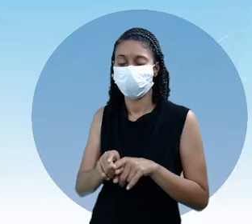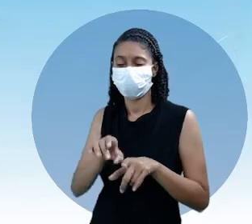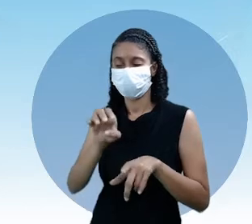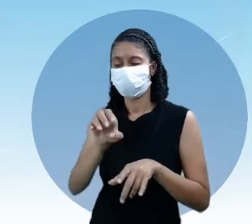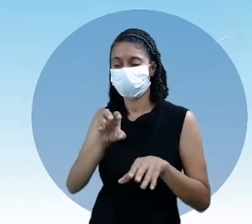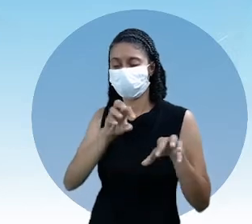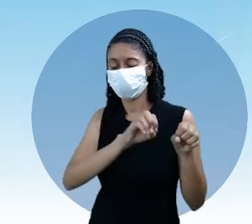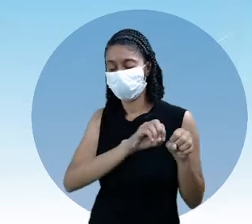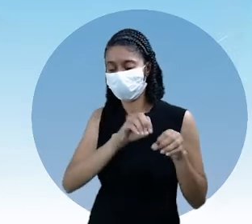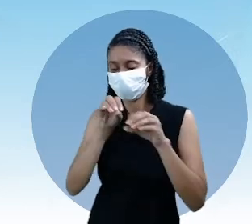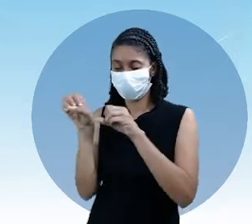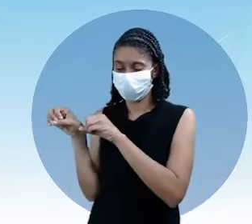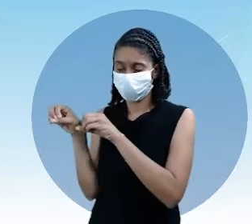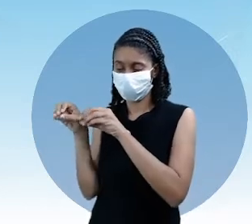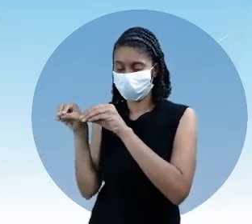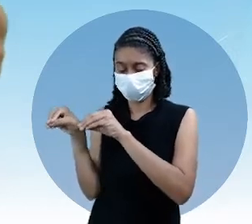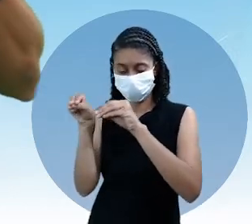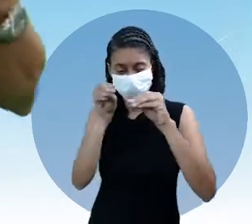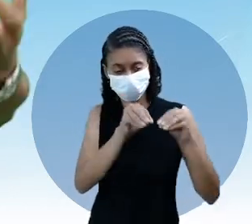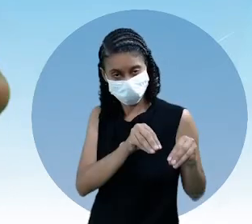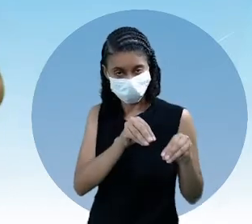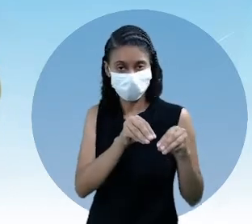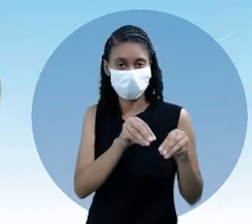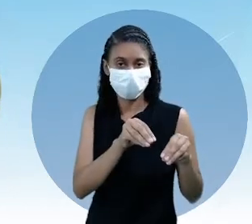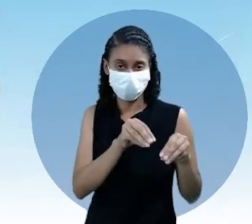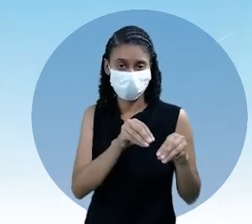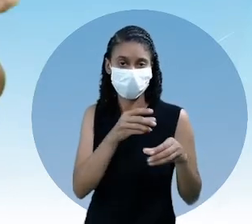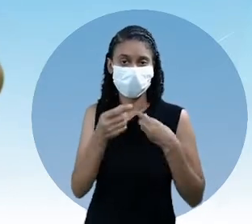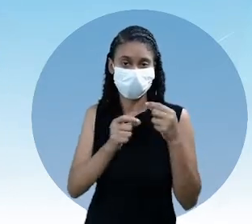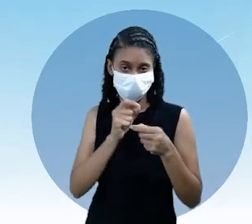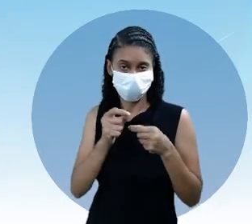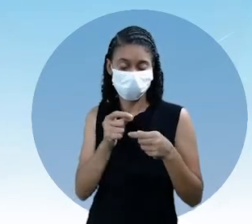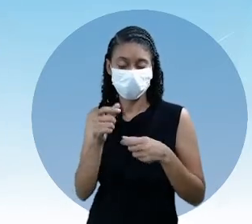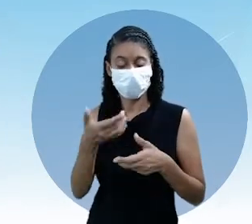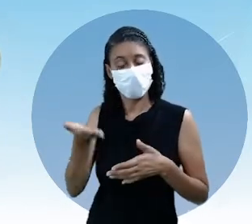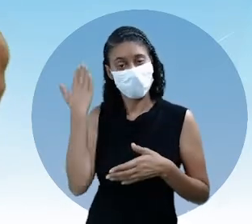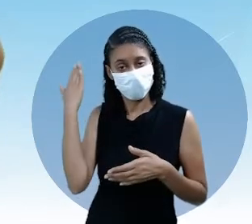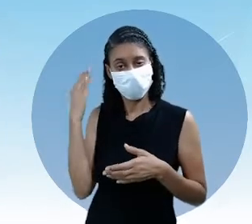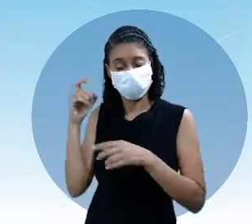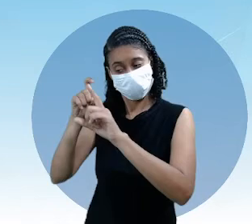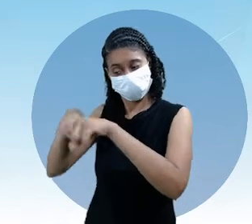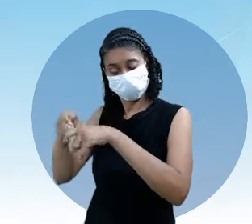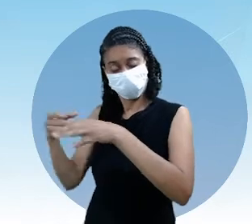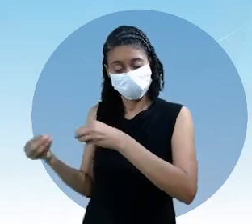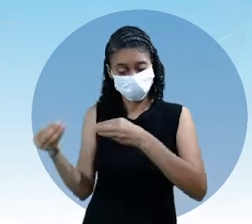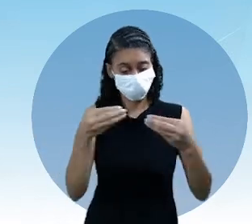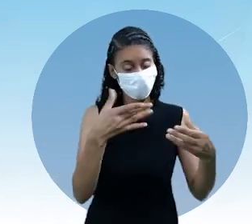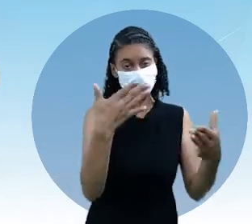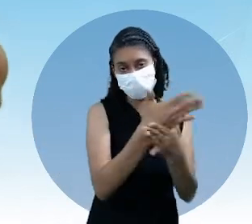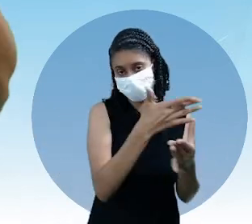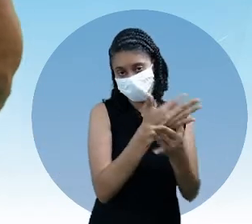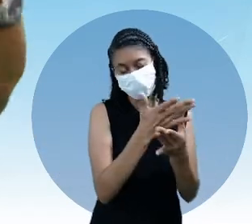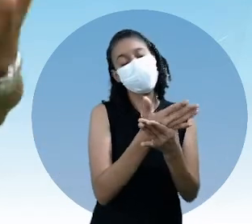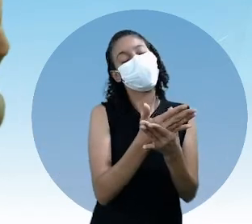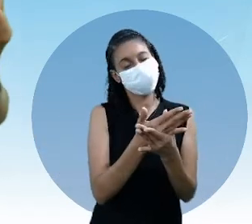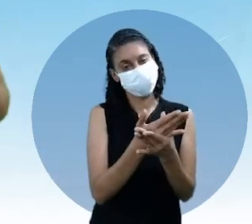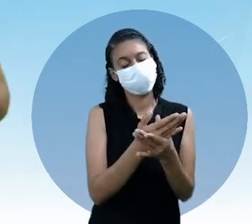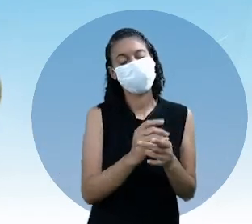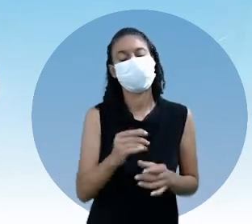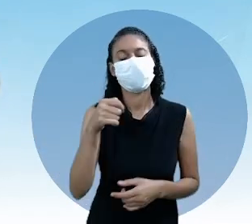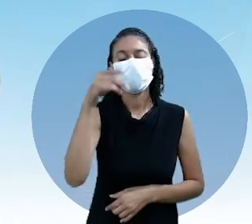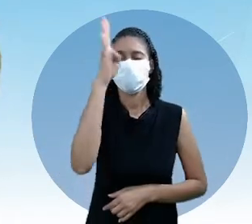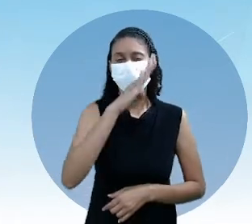que era majoritariamente rural para a zona urbana, que no caso do Brasil, essa virada, né, de uma população